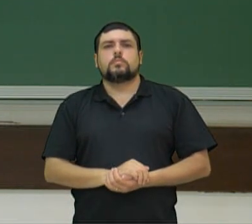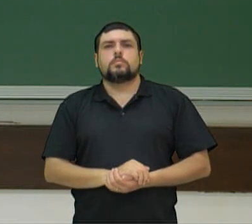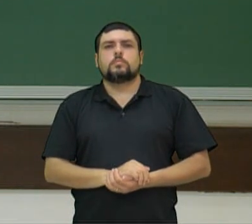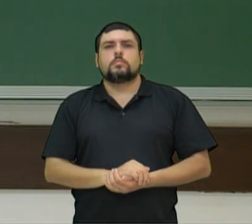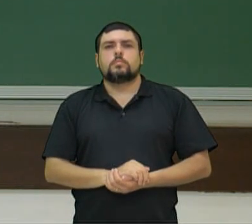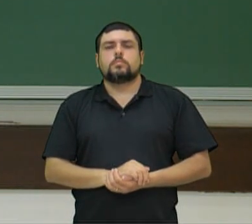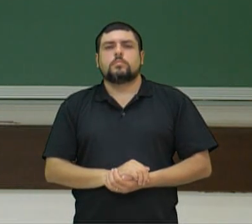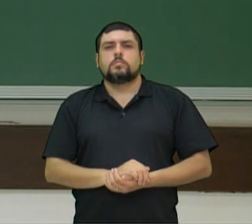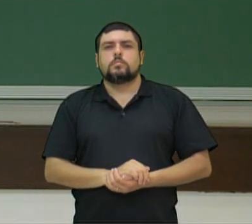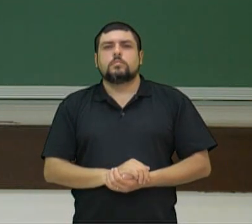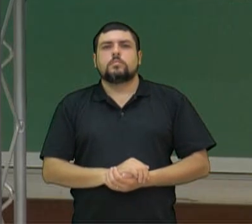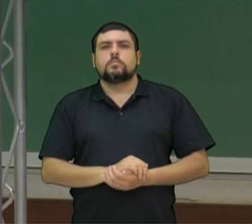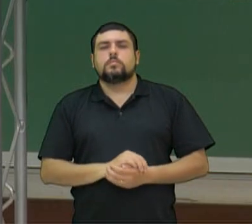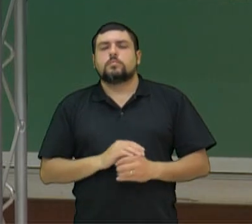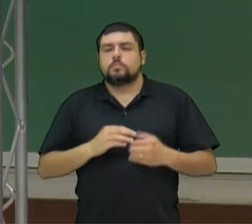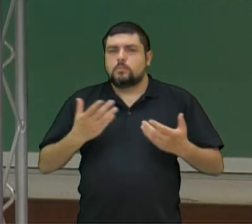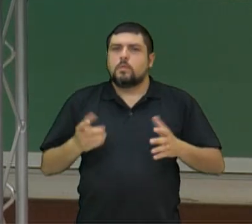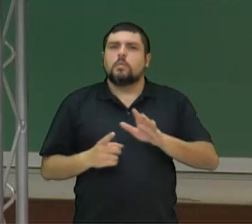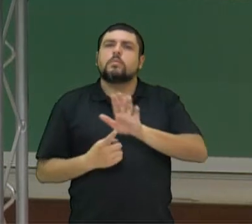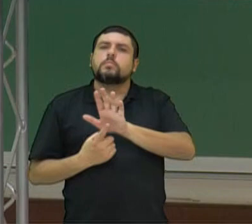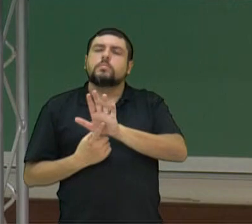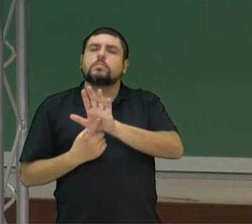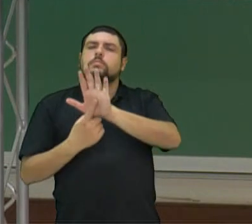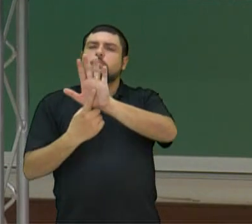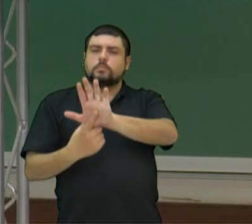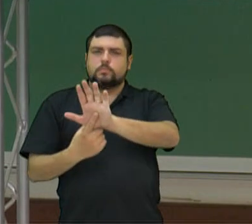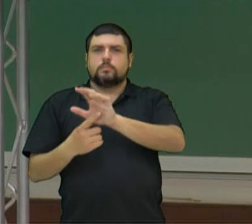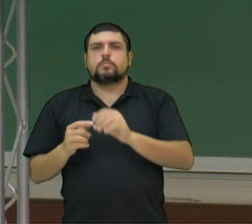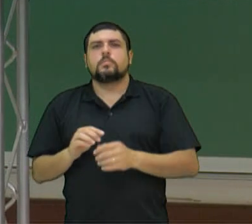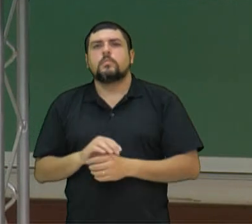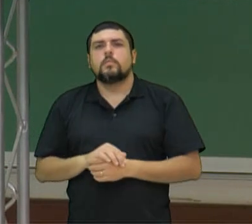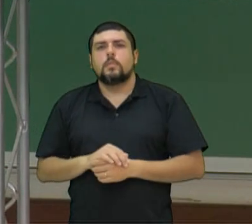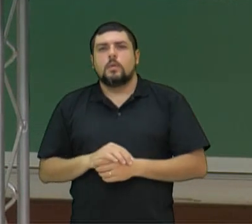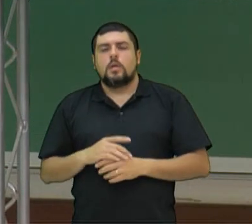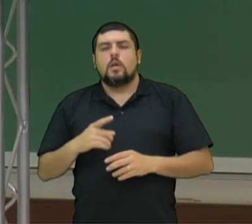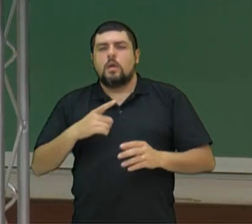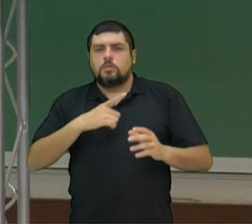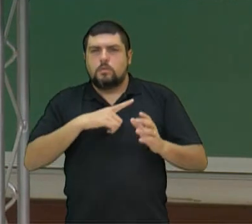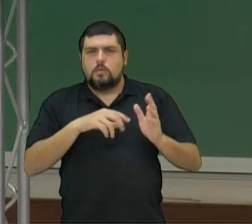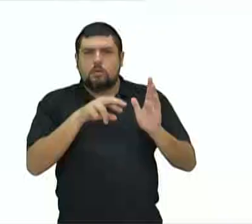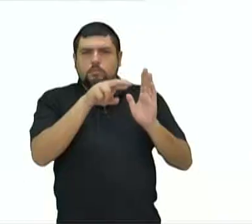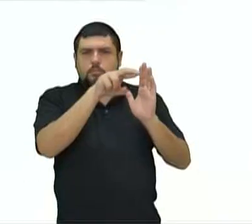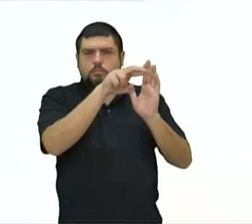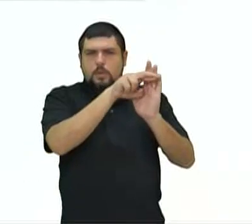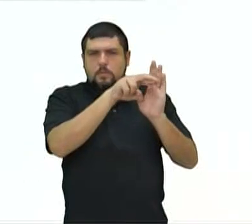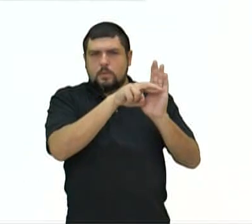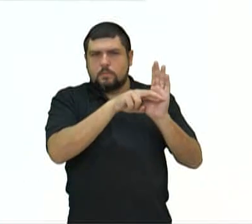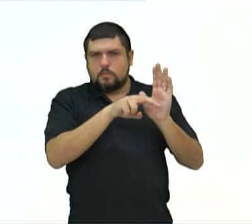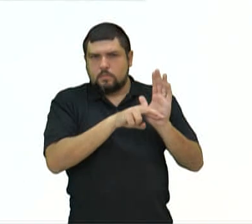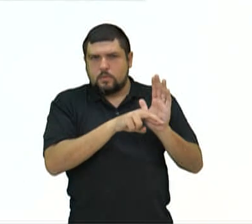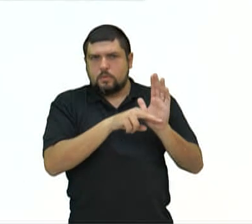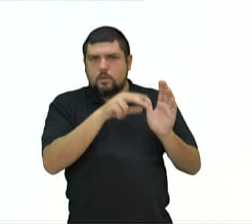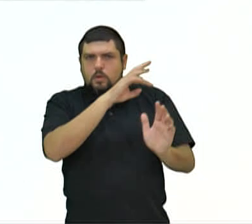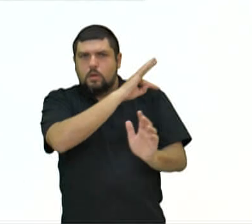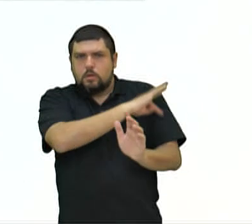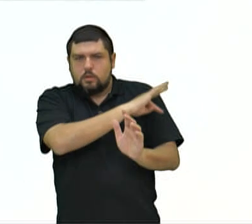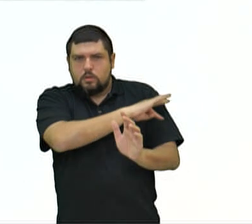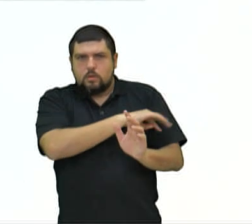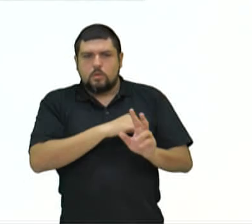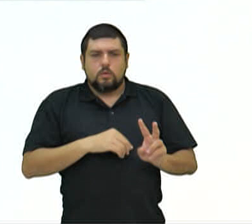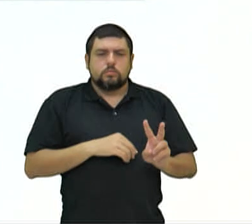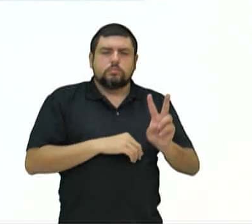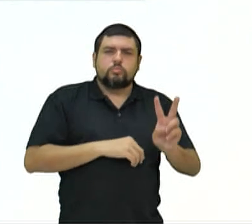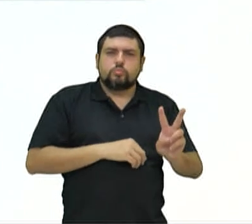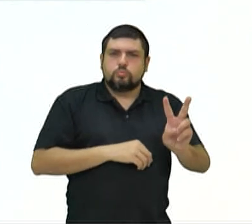As apresentações. Então, nós temos a rotina técnica. Os duetos e equipes